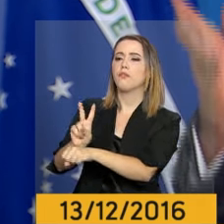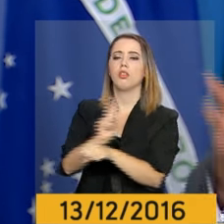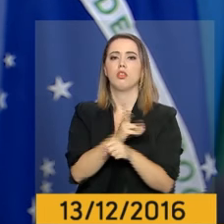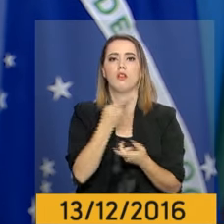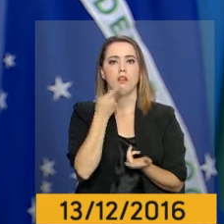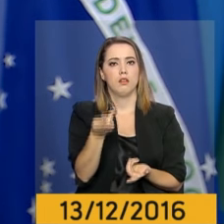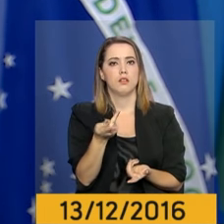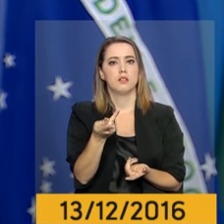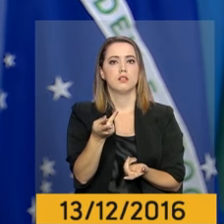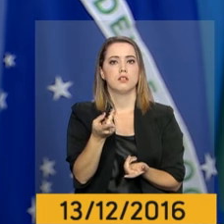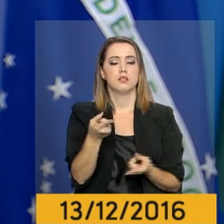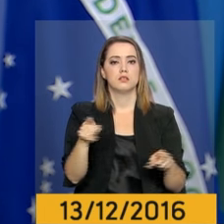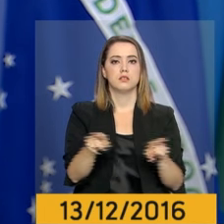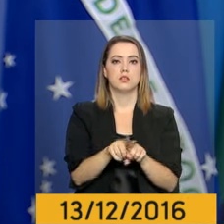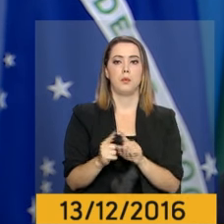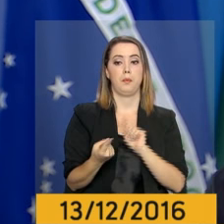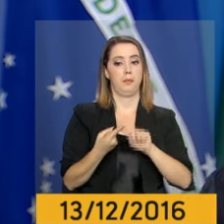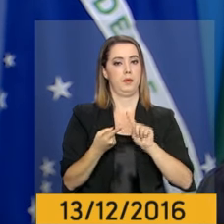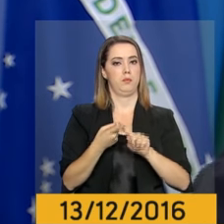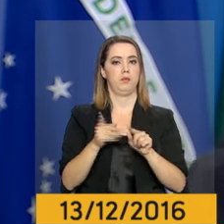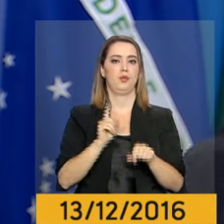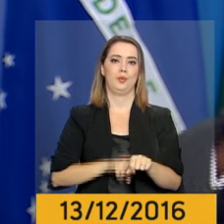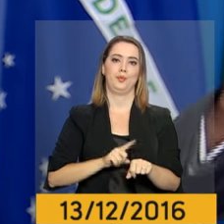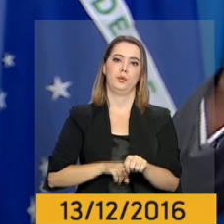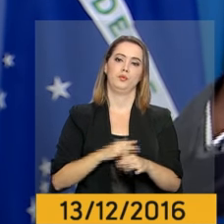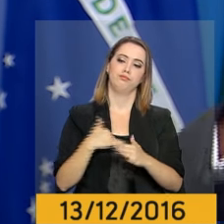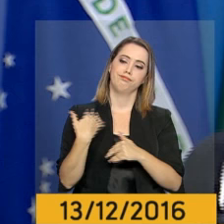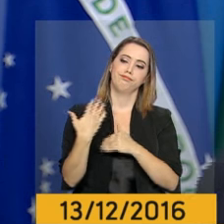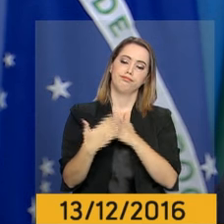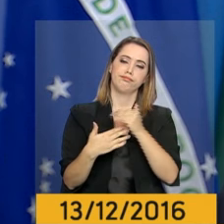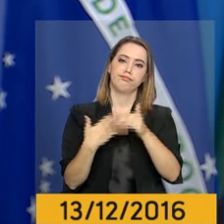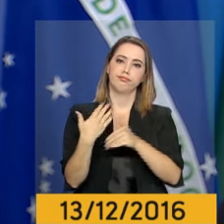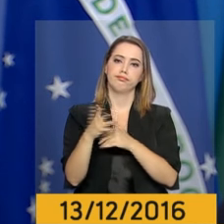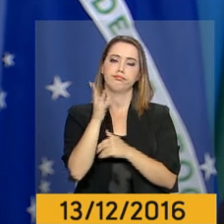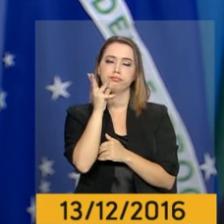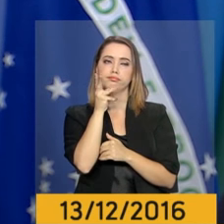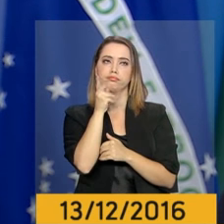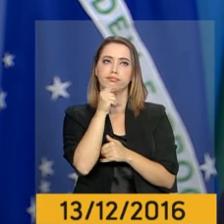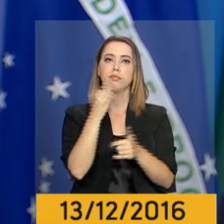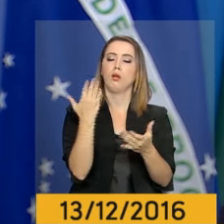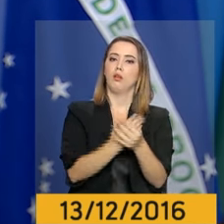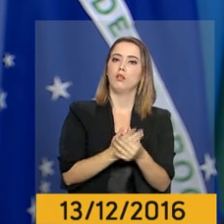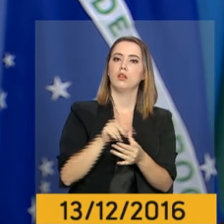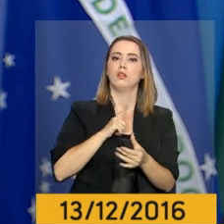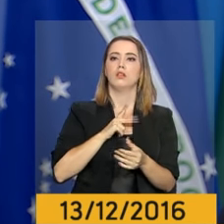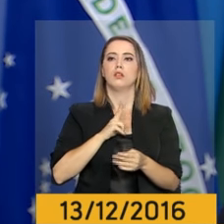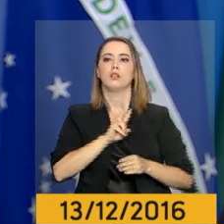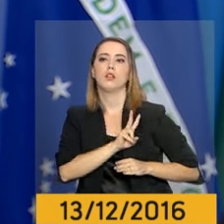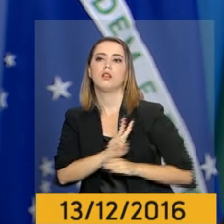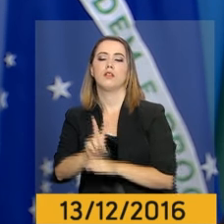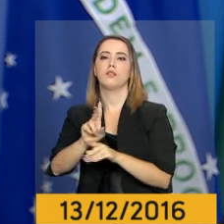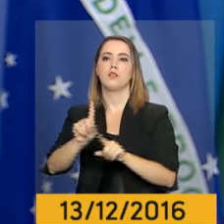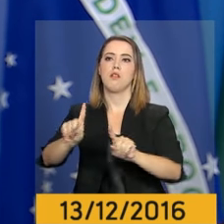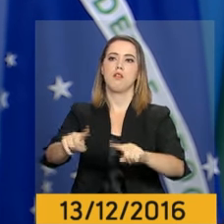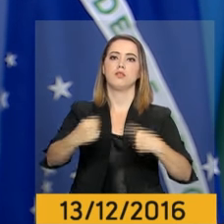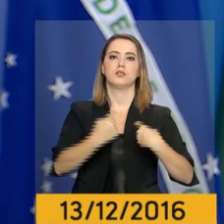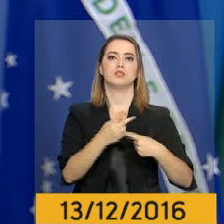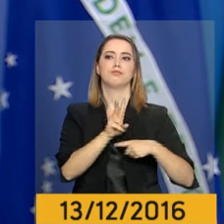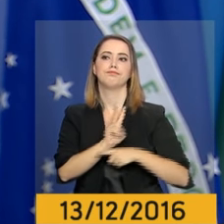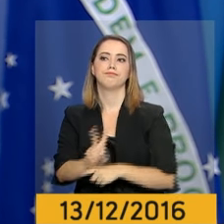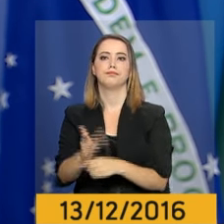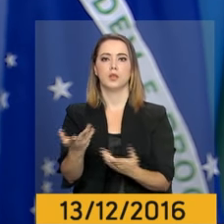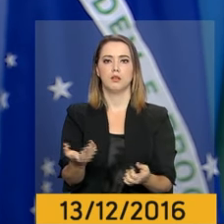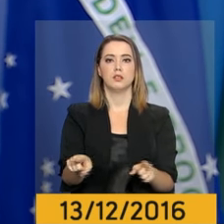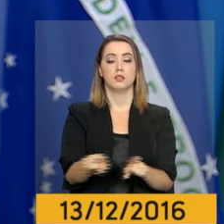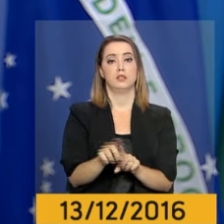fase da chamada acusação. A acusação de um longo processo onde a defesa, isso, aquilo, não é? Então